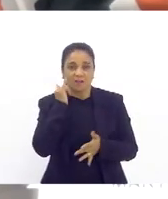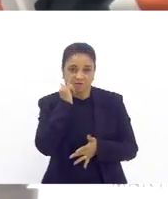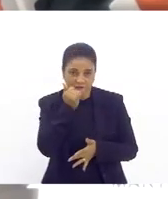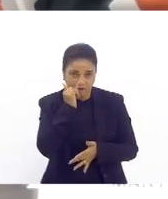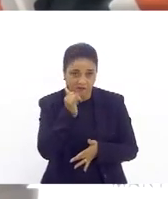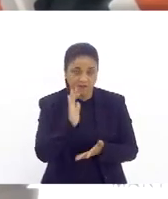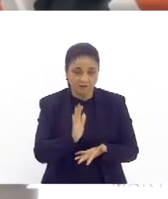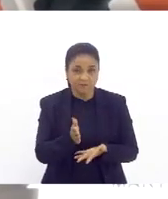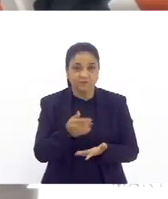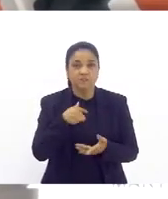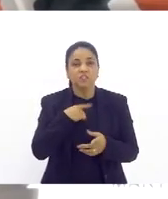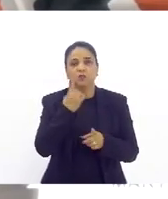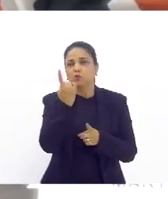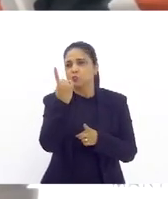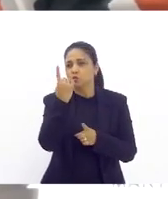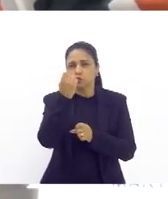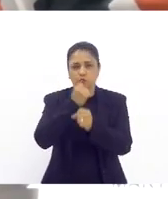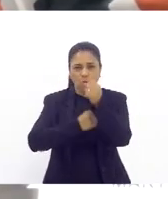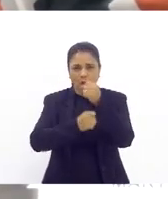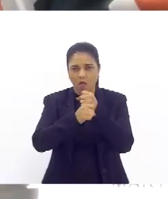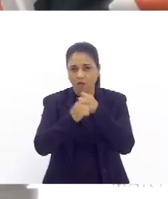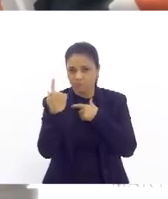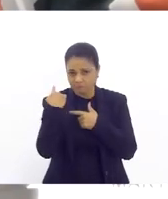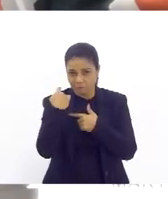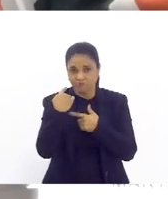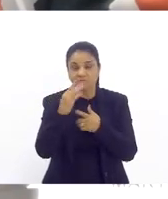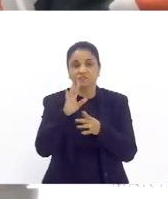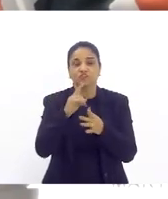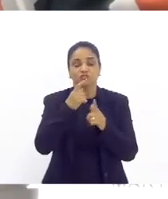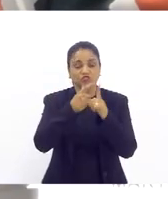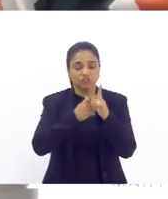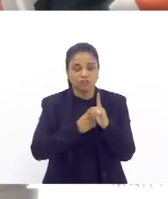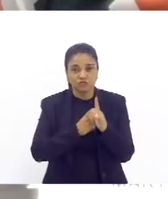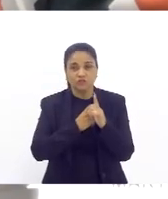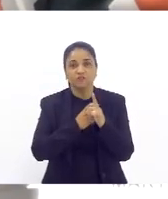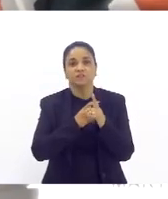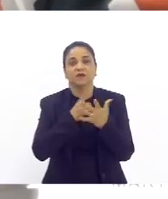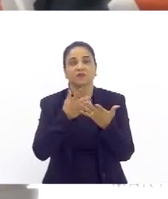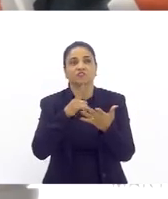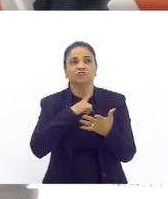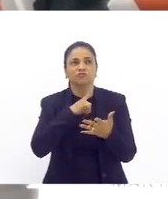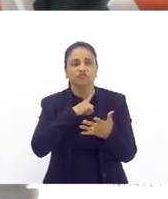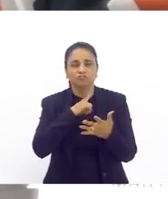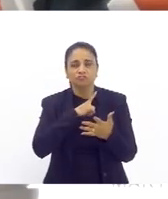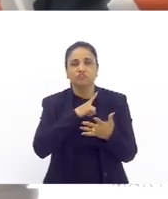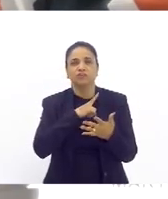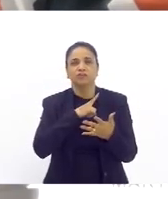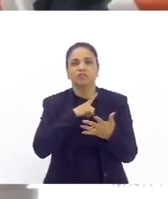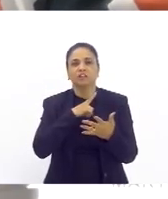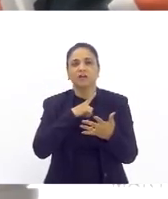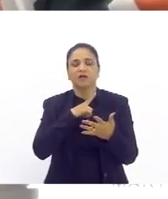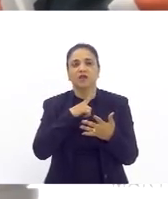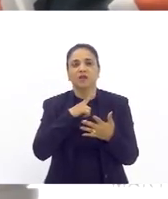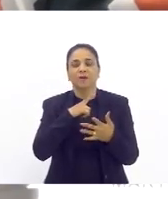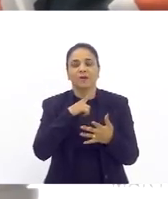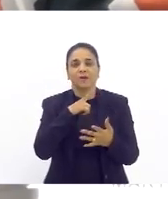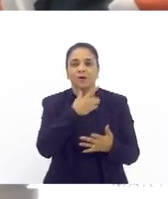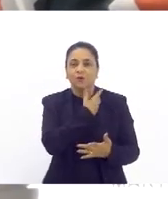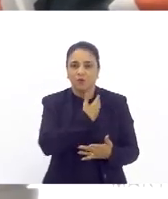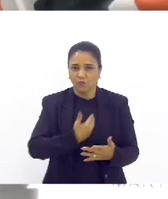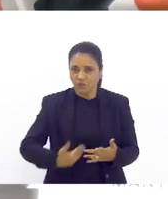a gente teve renegociação da dívida a gente tirou a espada de Damares que tinha em cima do Governo